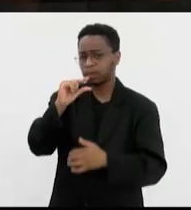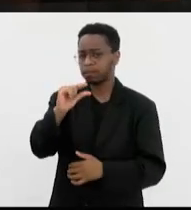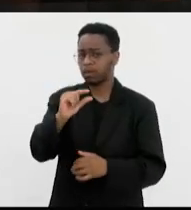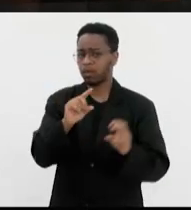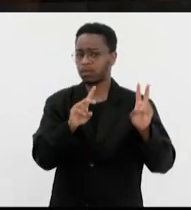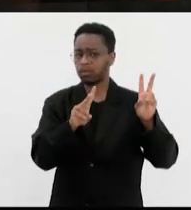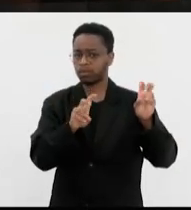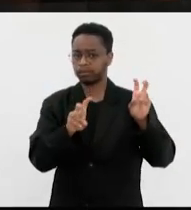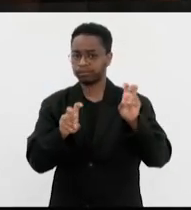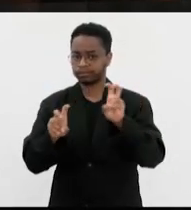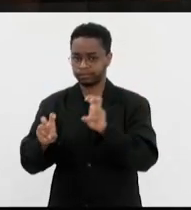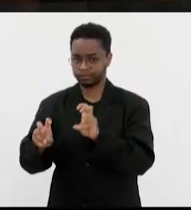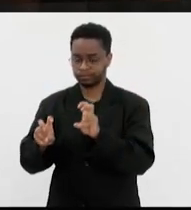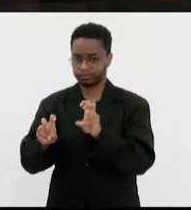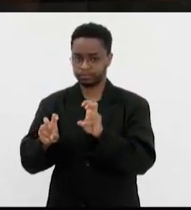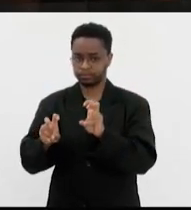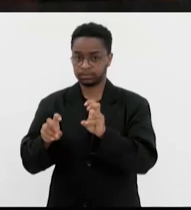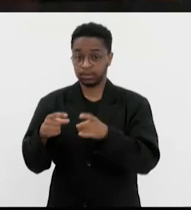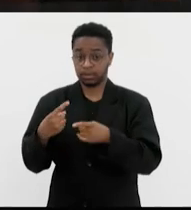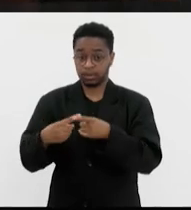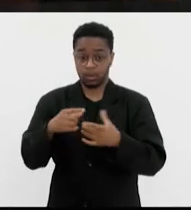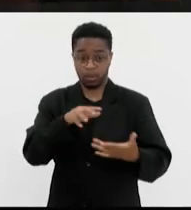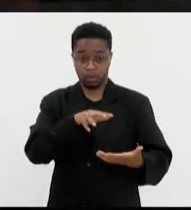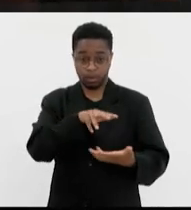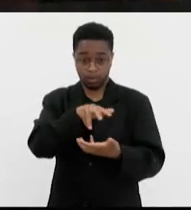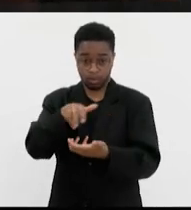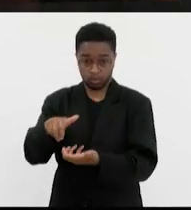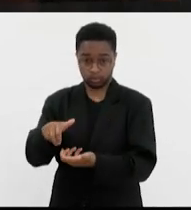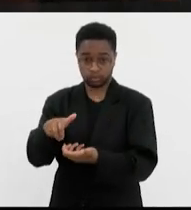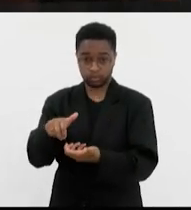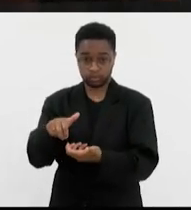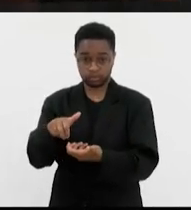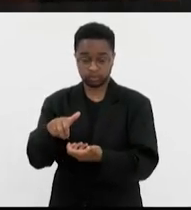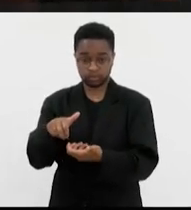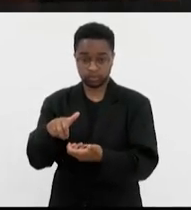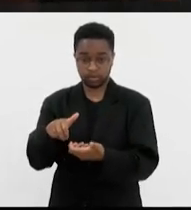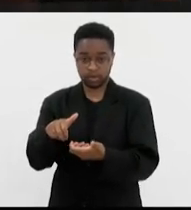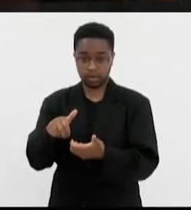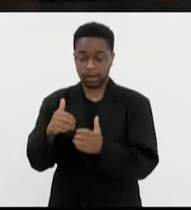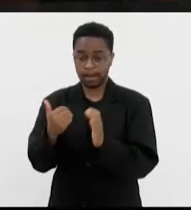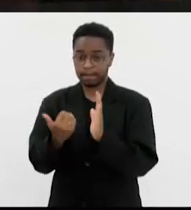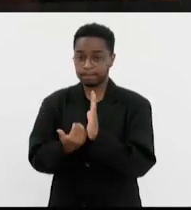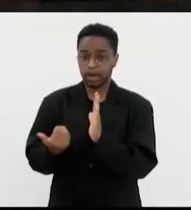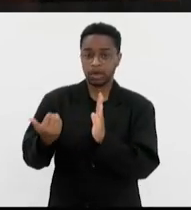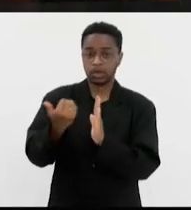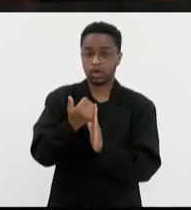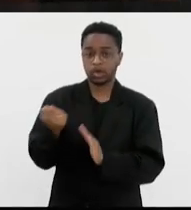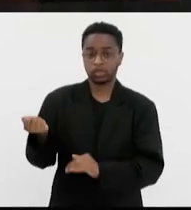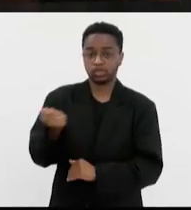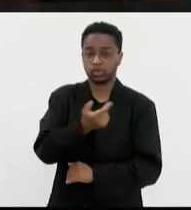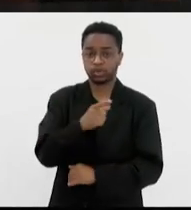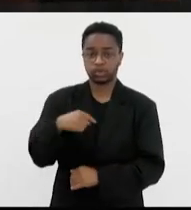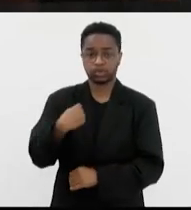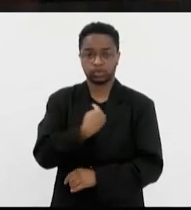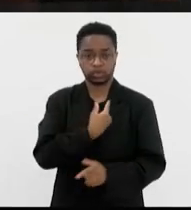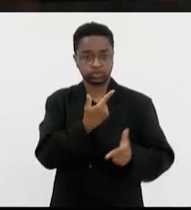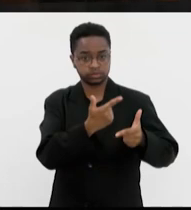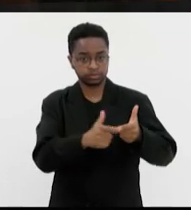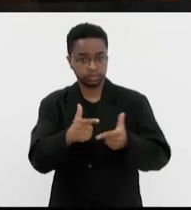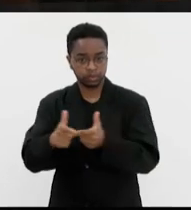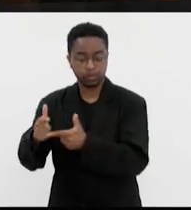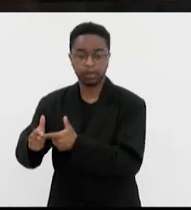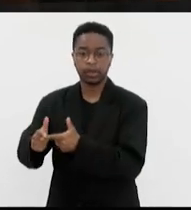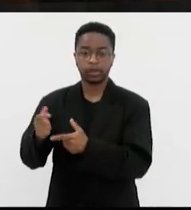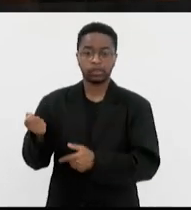temas. O mundo é maior do que os nossos problemas, do que os nossos